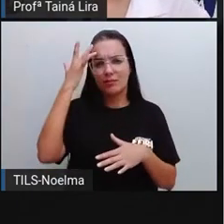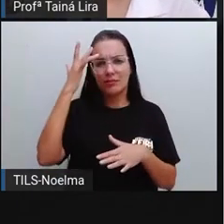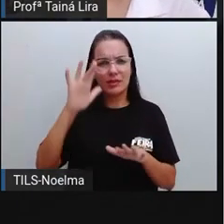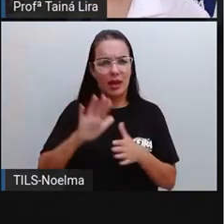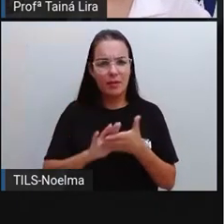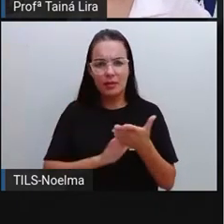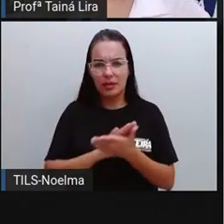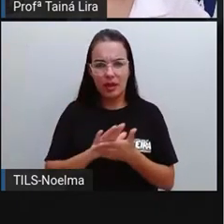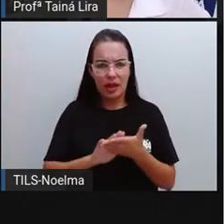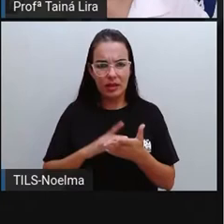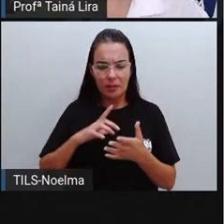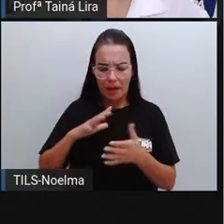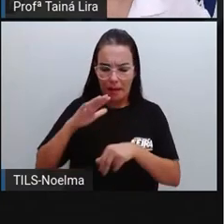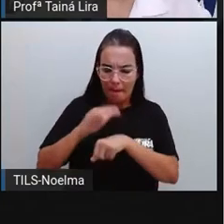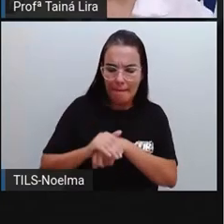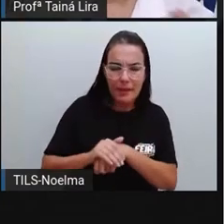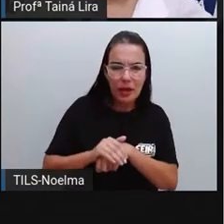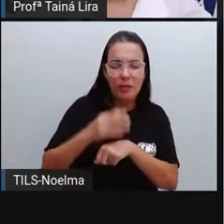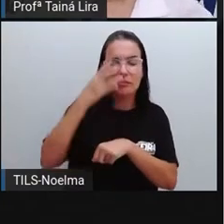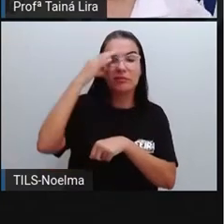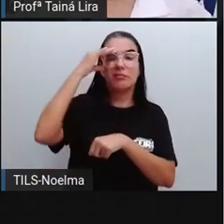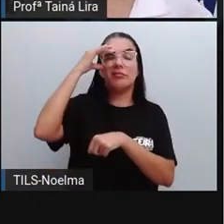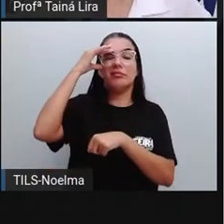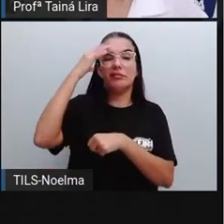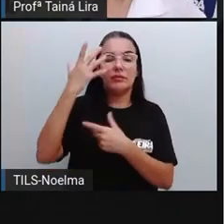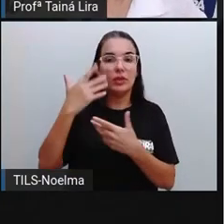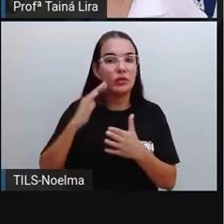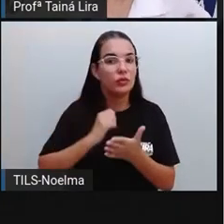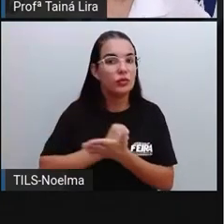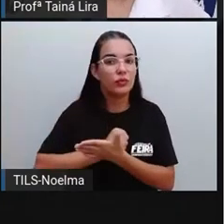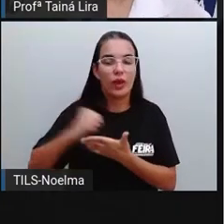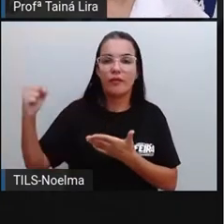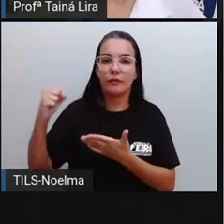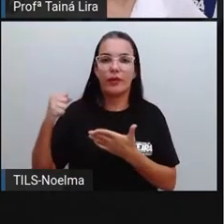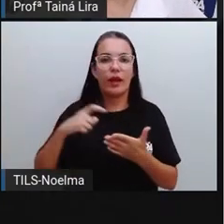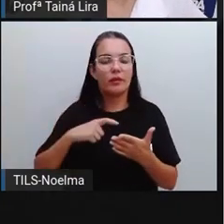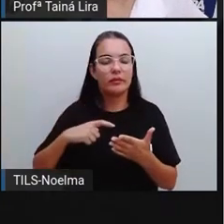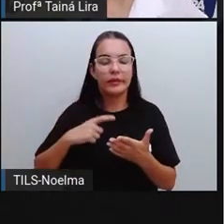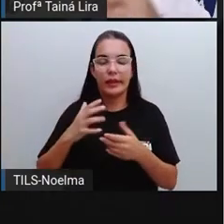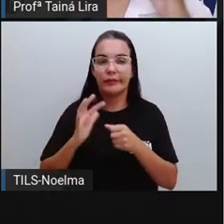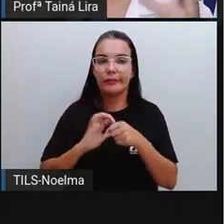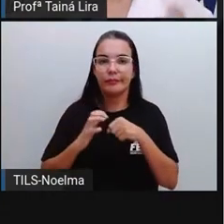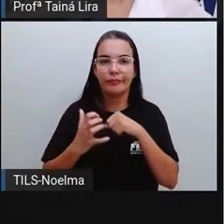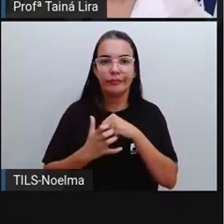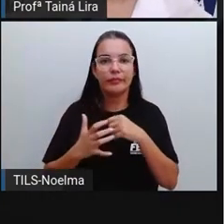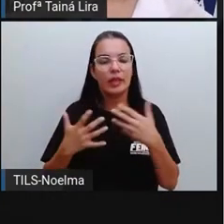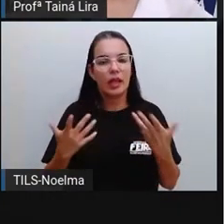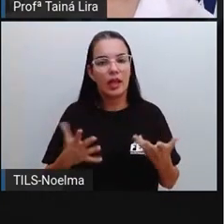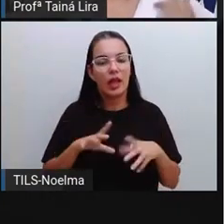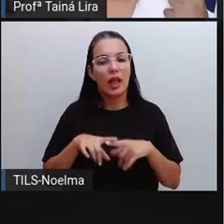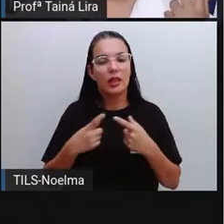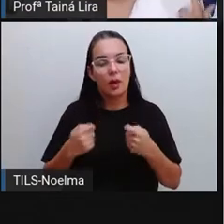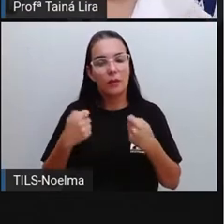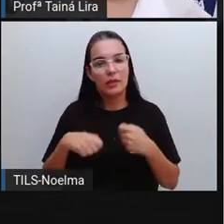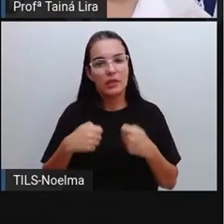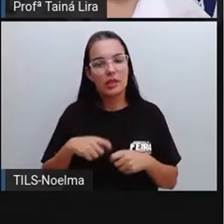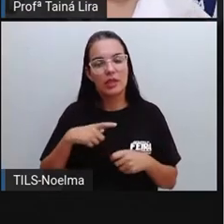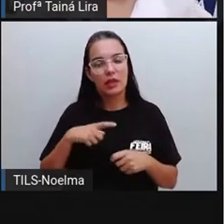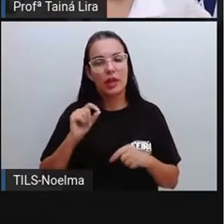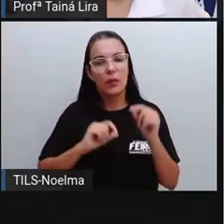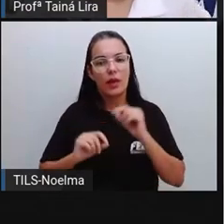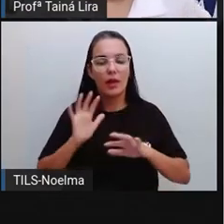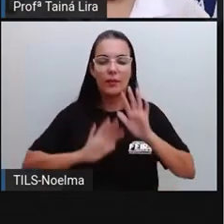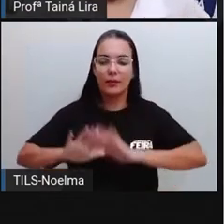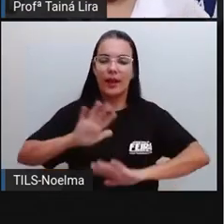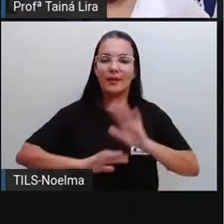em algum lugar contaminado, botou no olho, já foi, vai contrair o vírus. Então, são ali palavrinhas indicando ordem